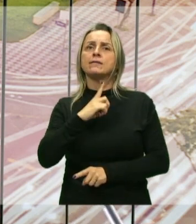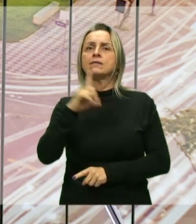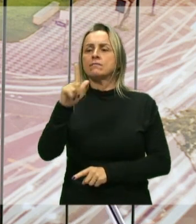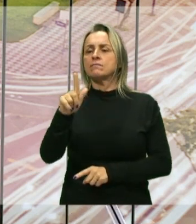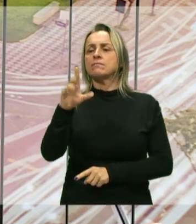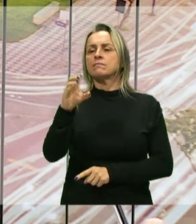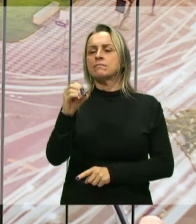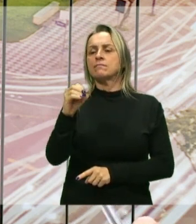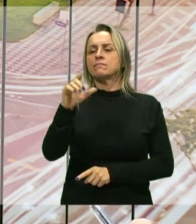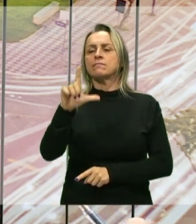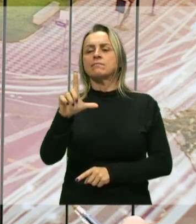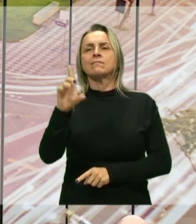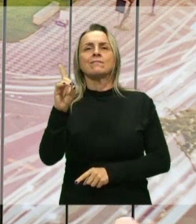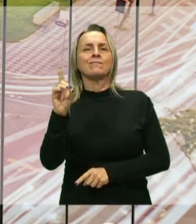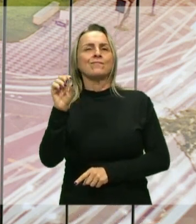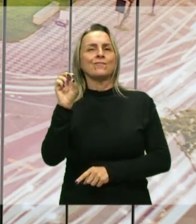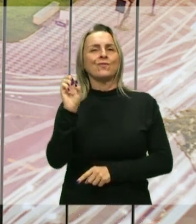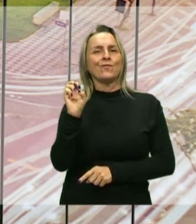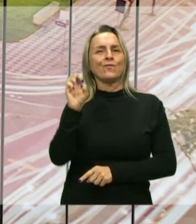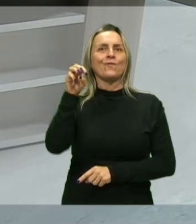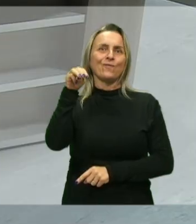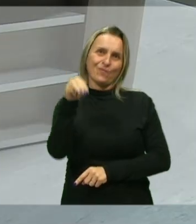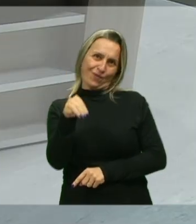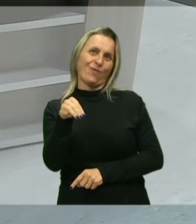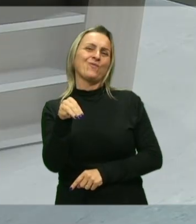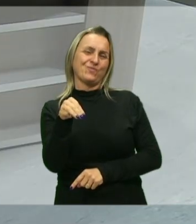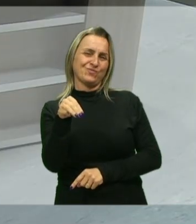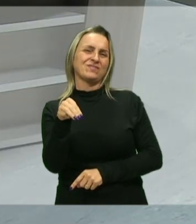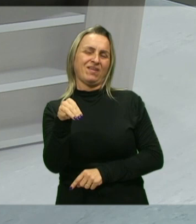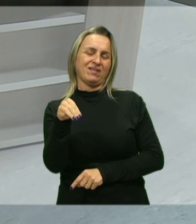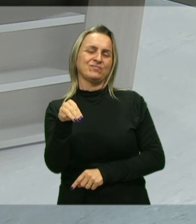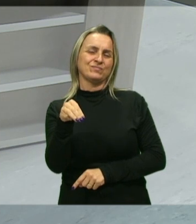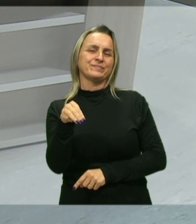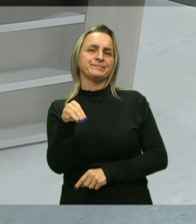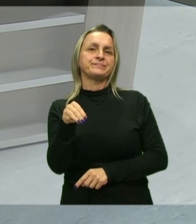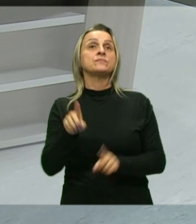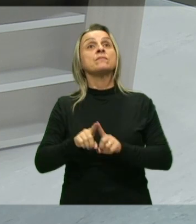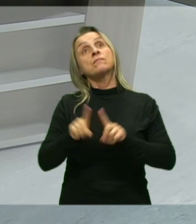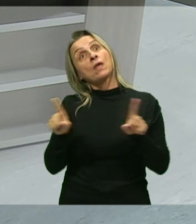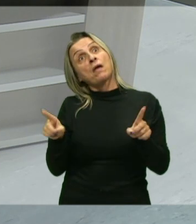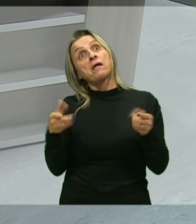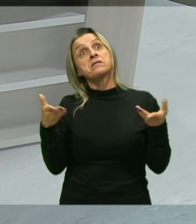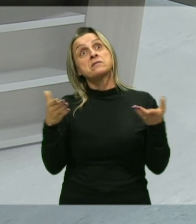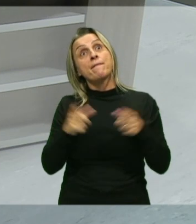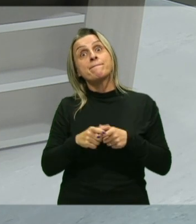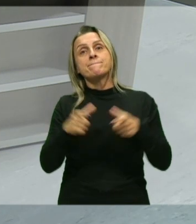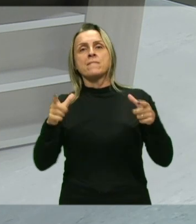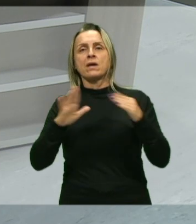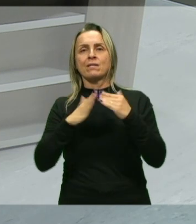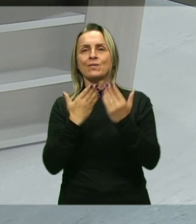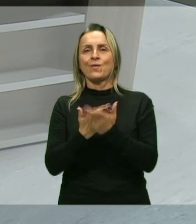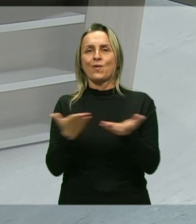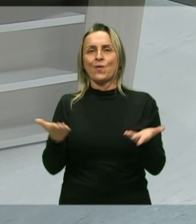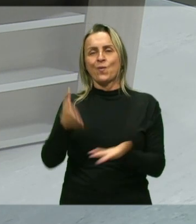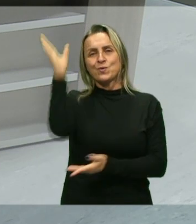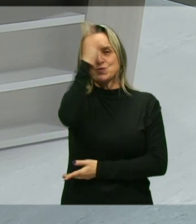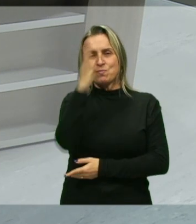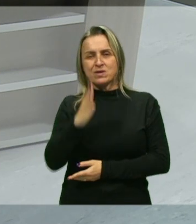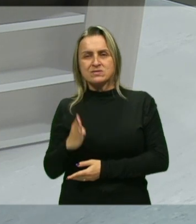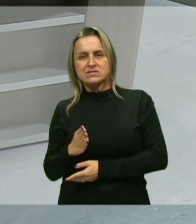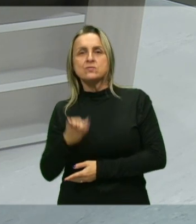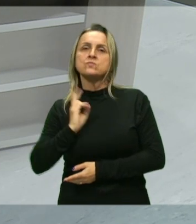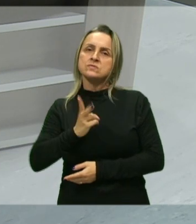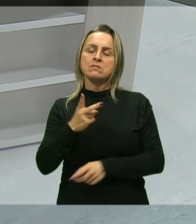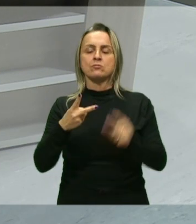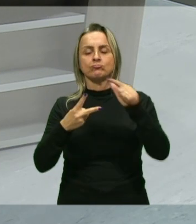Brasil, por causa do Marley e eu, né, ficou mais bonitinho ter o labrador, né? A maioria das escolas no Brasil hoje ou é labrador, ou é golden, ou é a mistura dos dois, né?